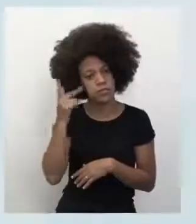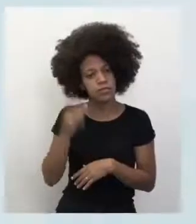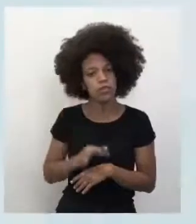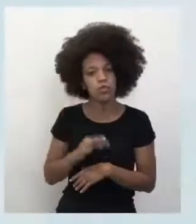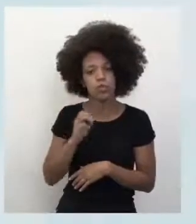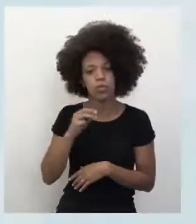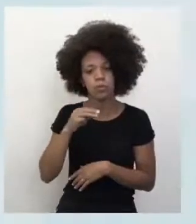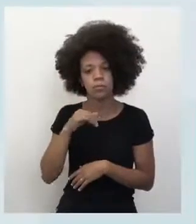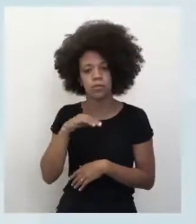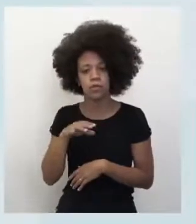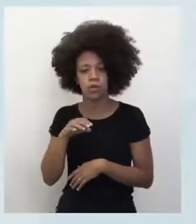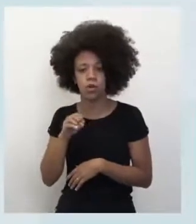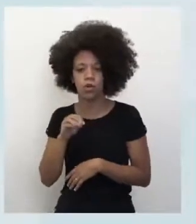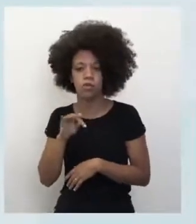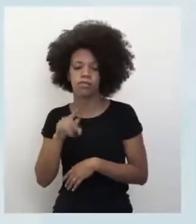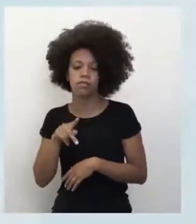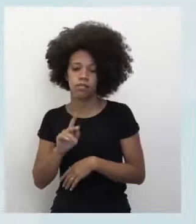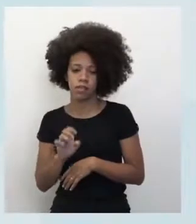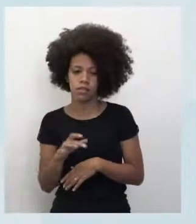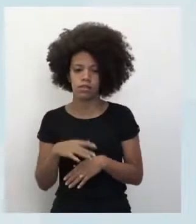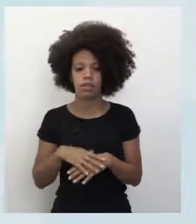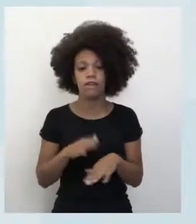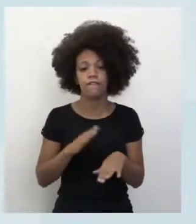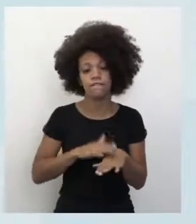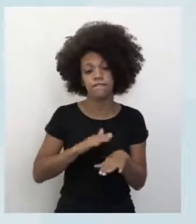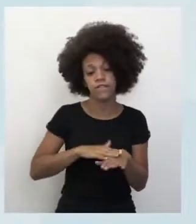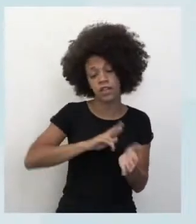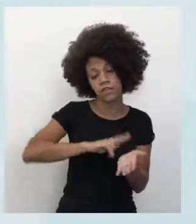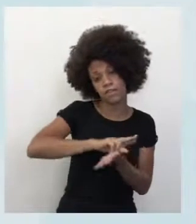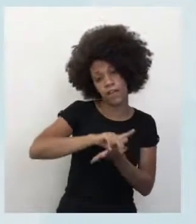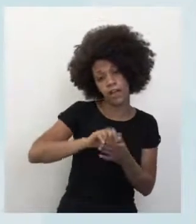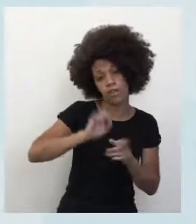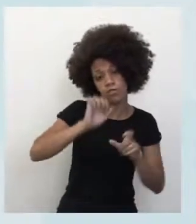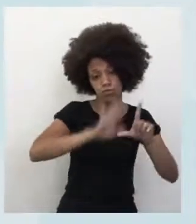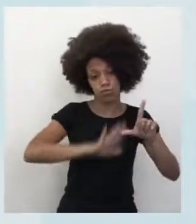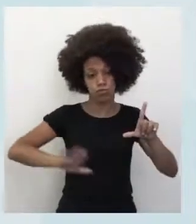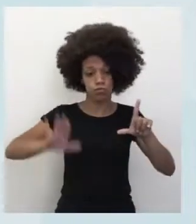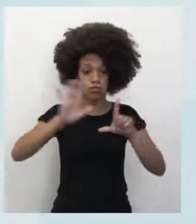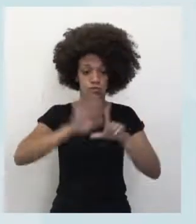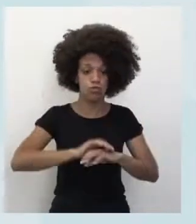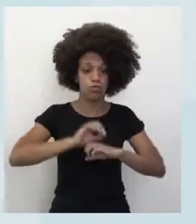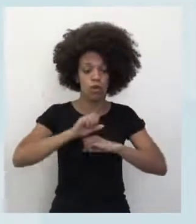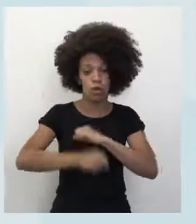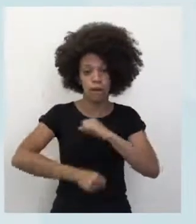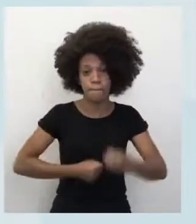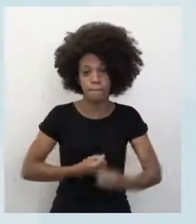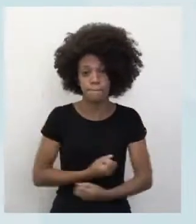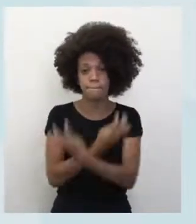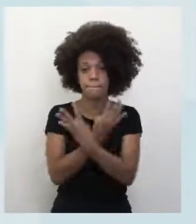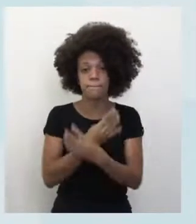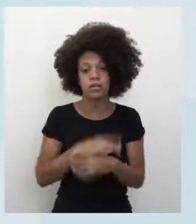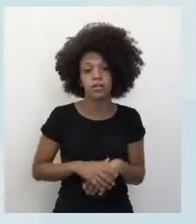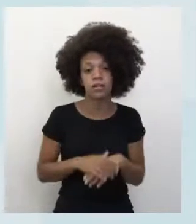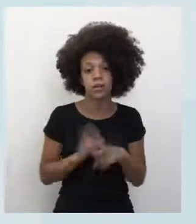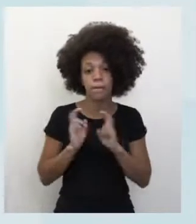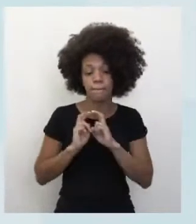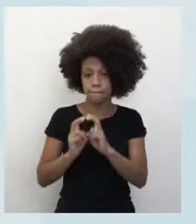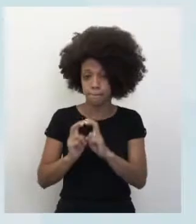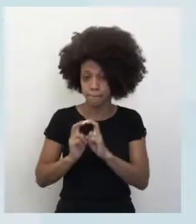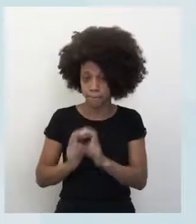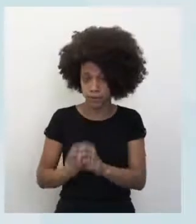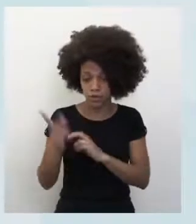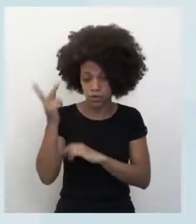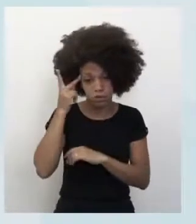Otaki, mosaicista abstrata, fez vários painéis, como a série 4 Estações, que ficam nos metrôs da cidade de São Paulo. São